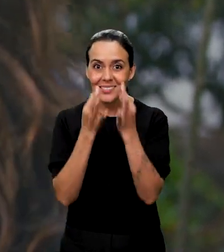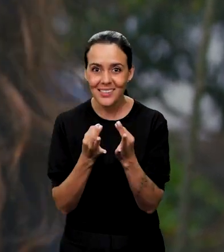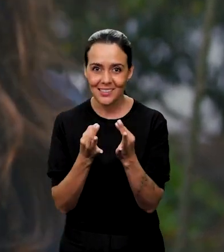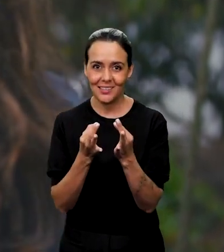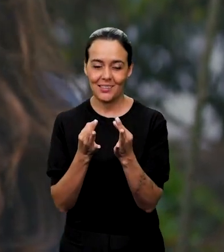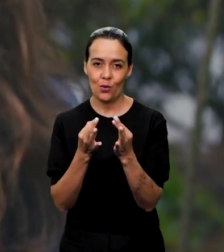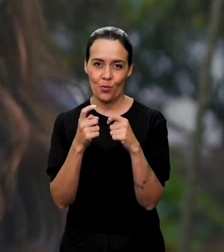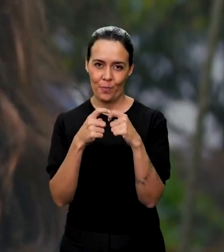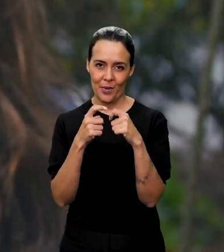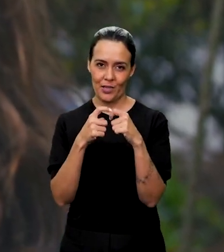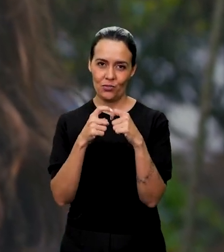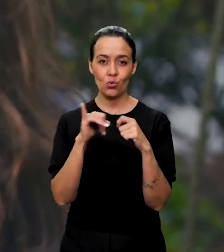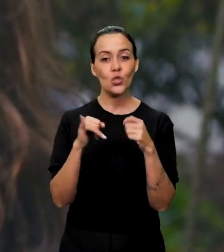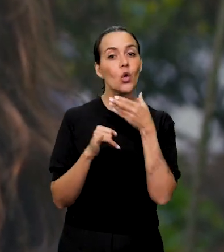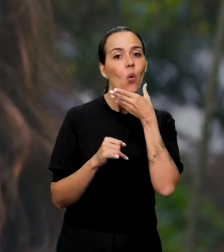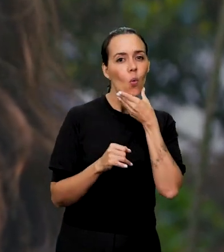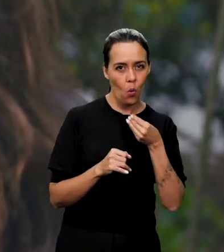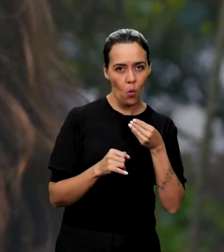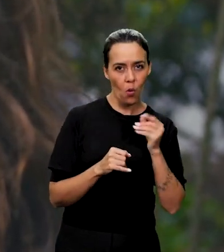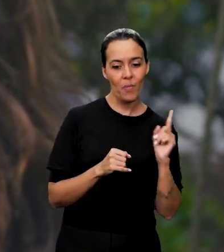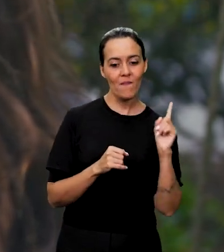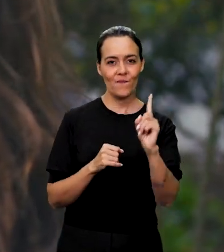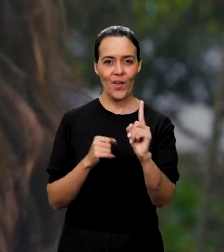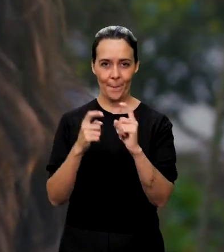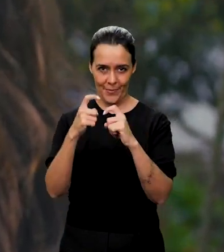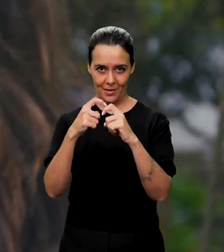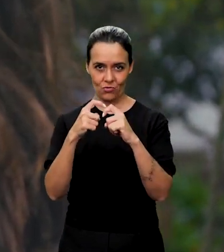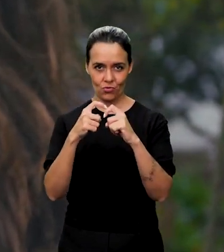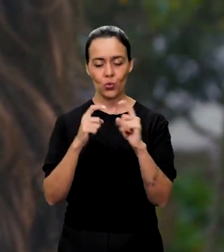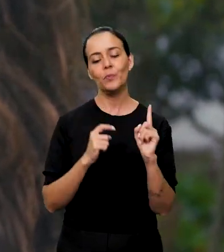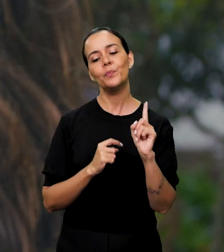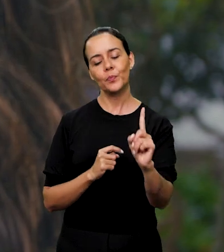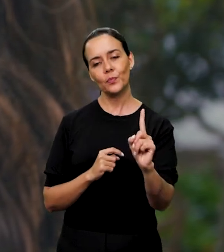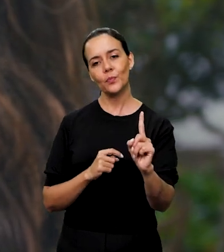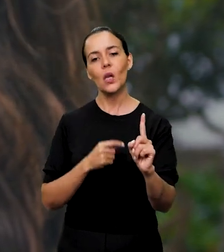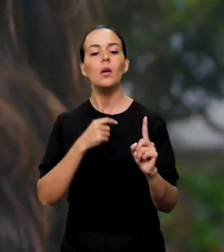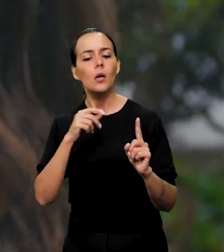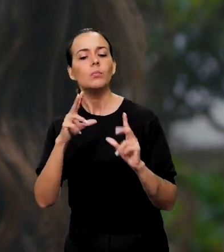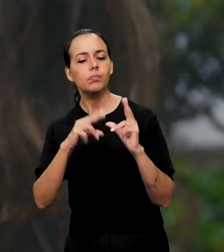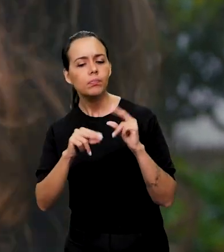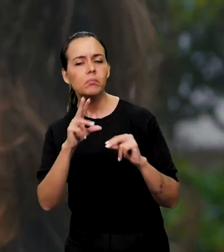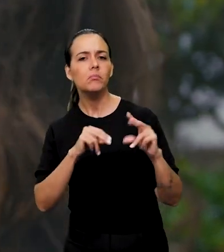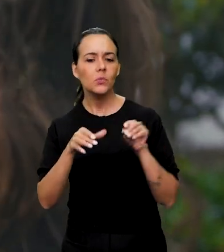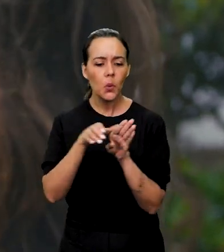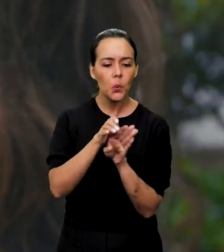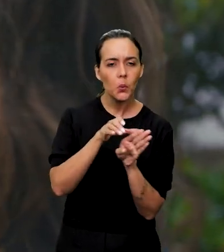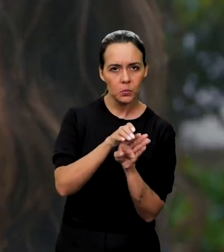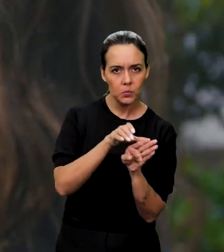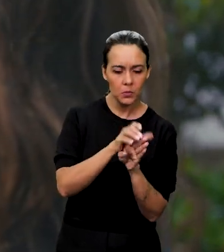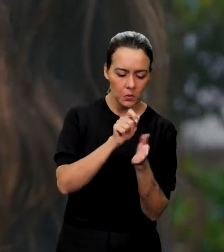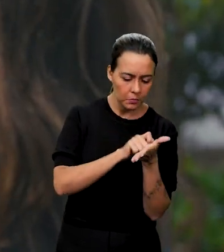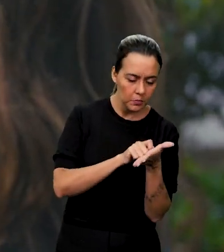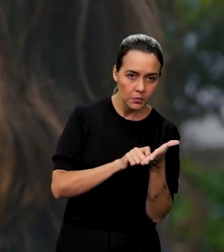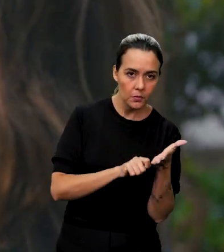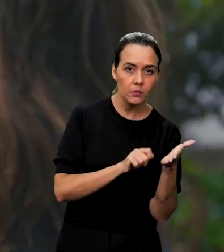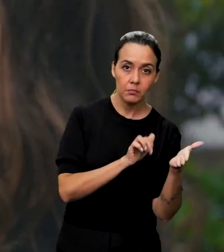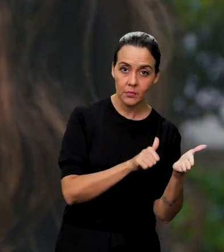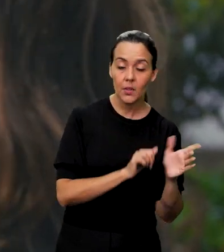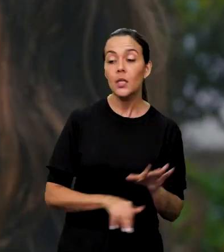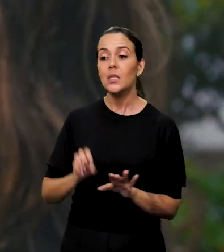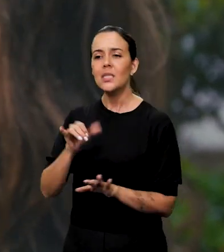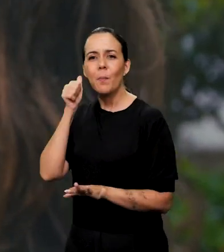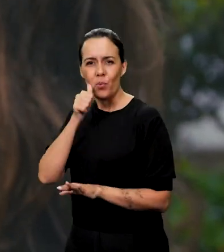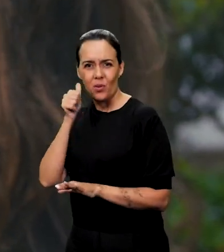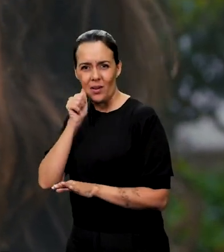quando ele chega no consultório e ele traz uma queixa, ele é escutado, muitas vezes é feita uma orientação e uma prescrição. A mulher, quando ela chega